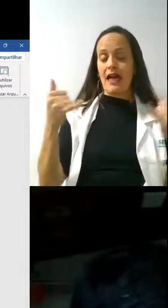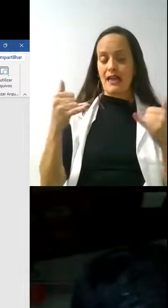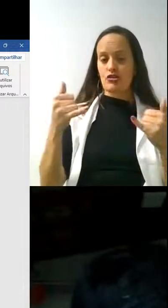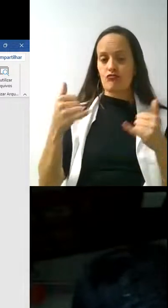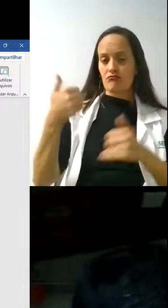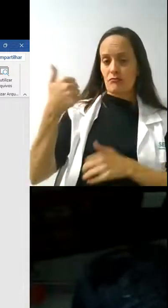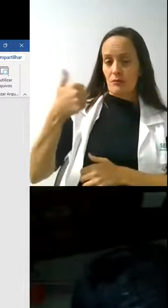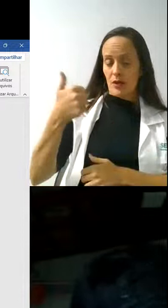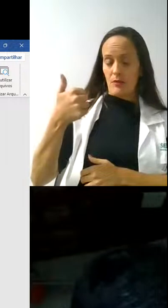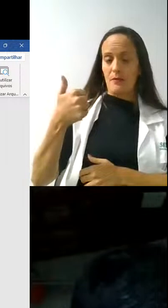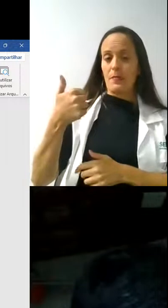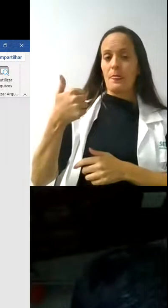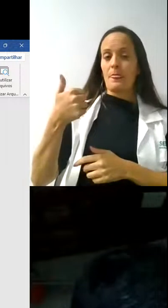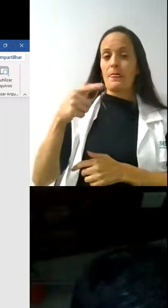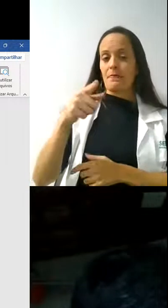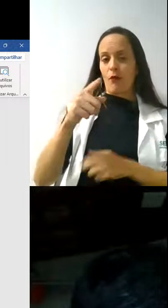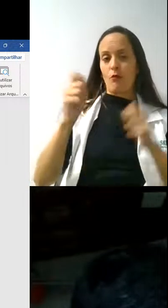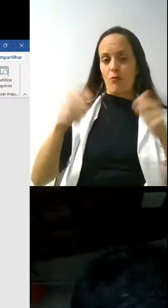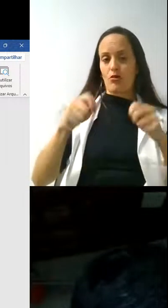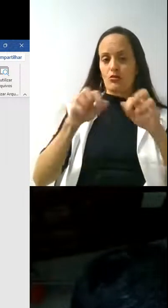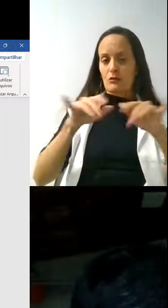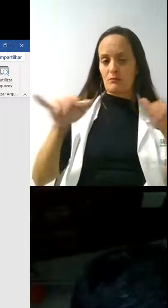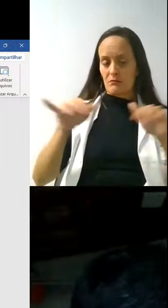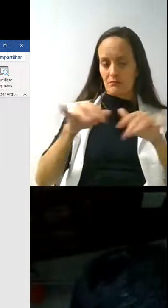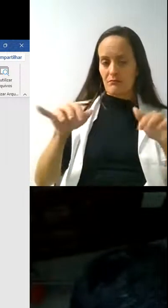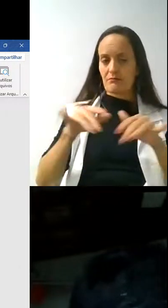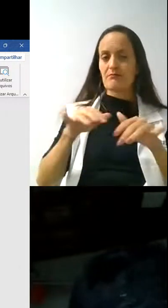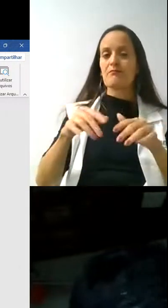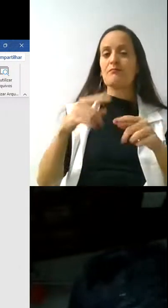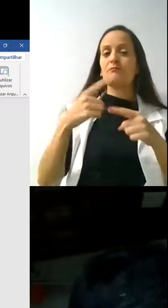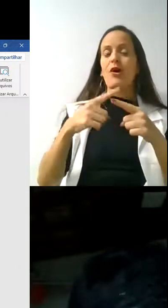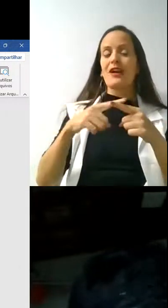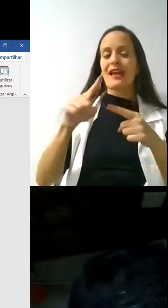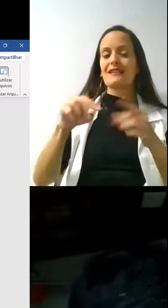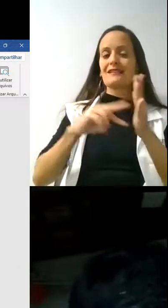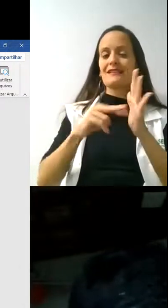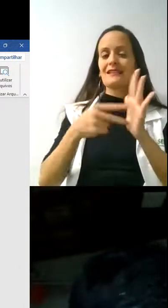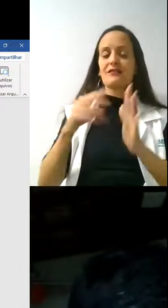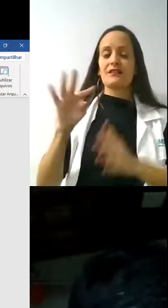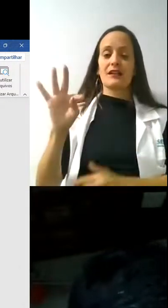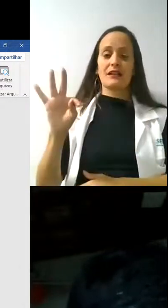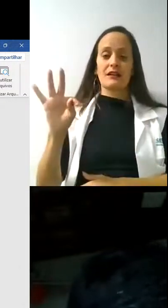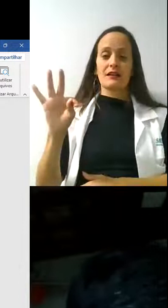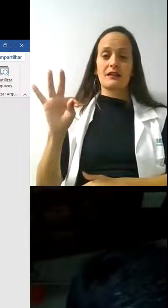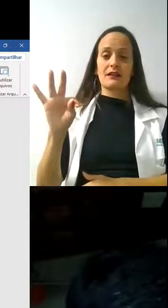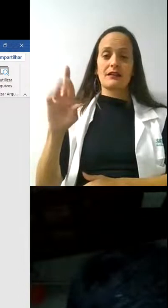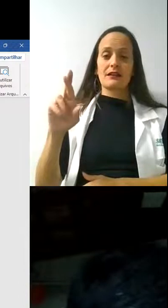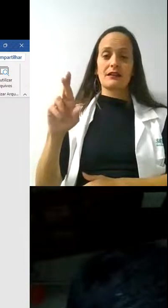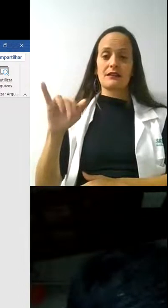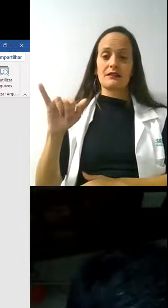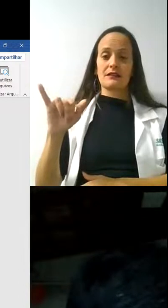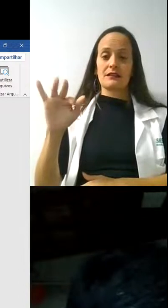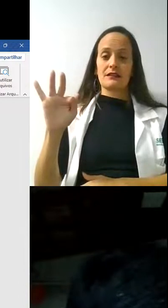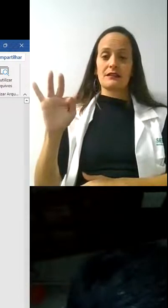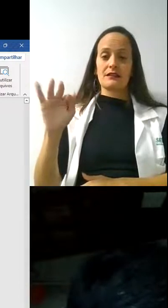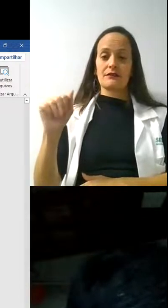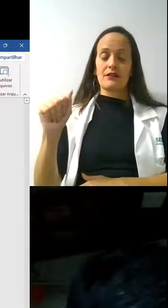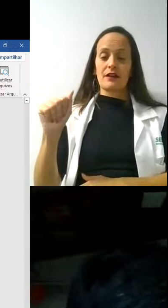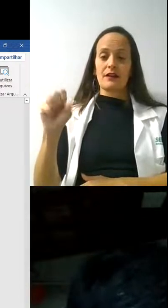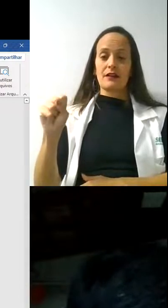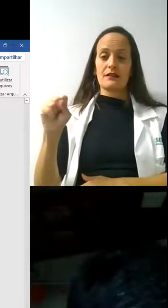ó. Rede primária, no caso trifásica, né? Vou colocar aqui trifásica. Geralmente a